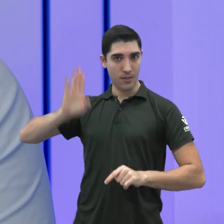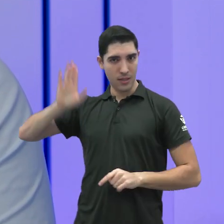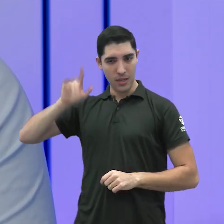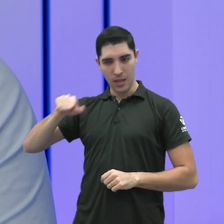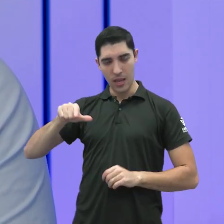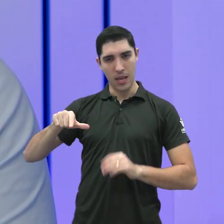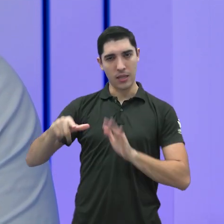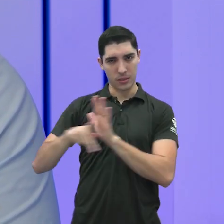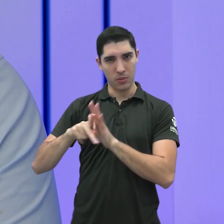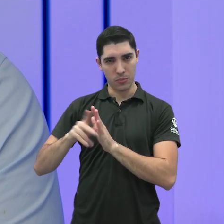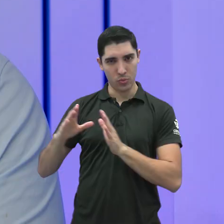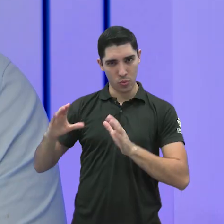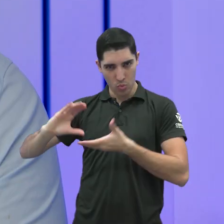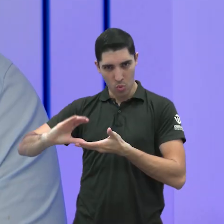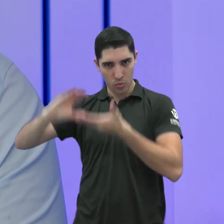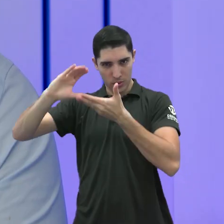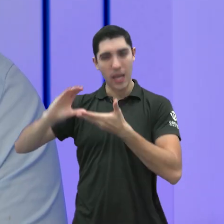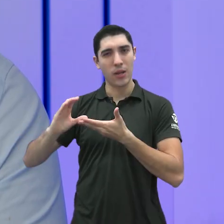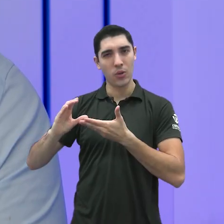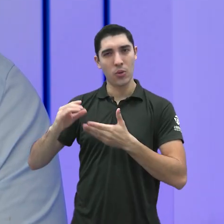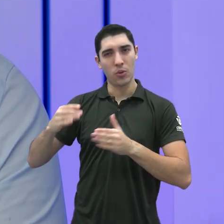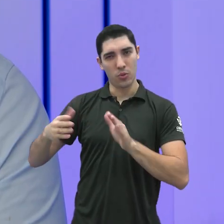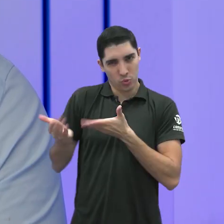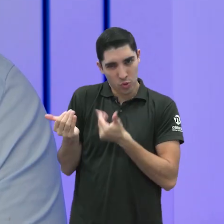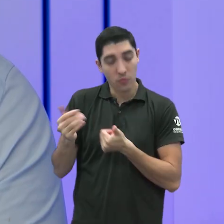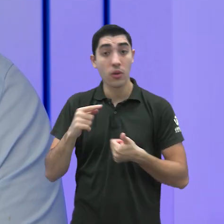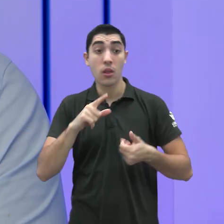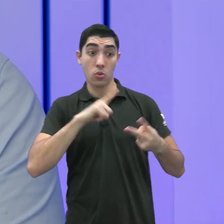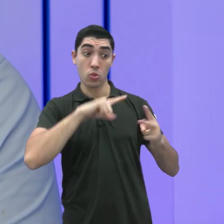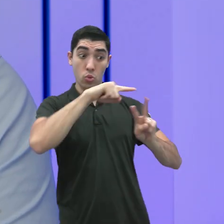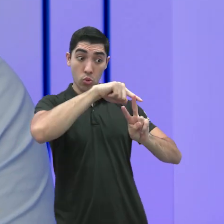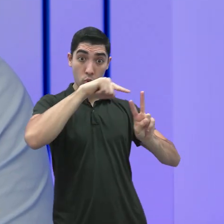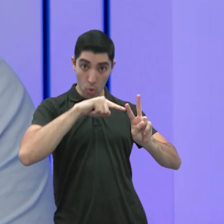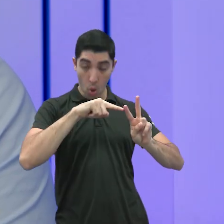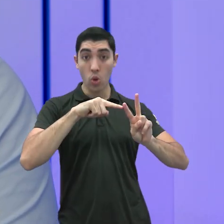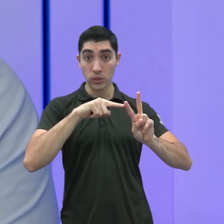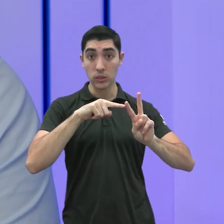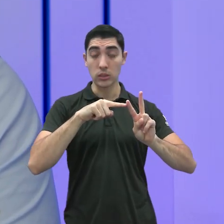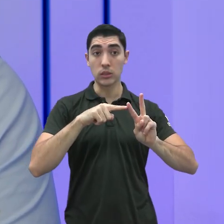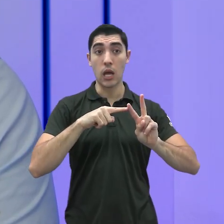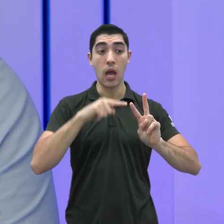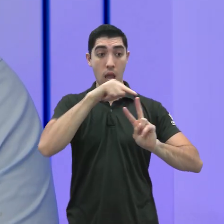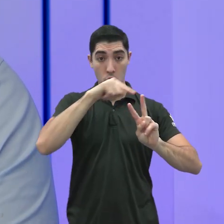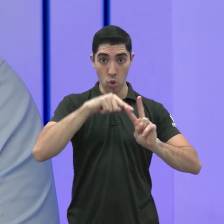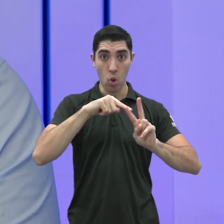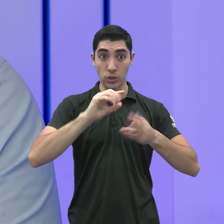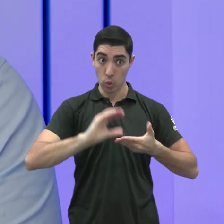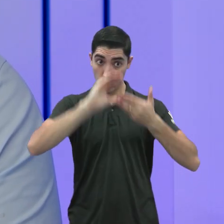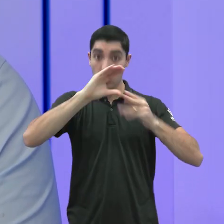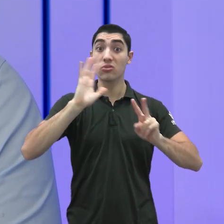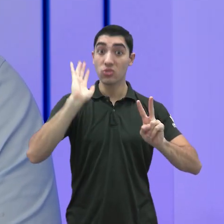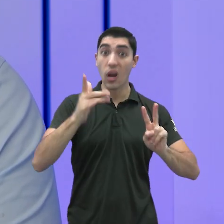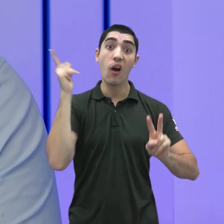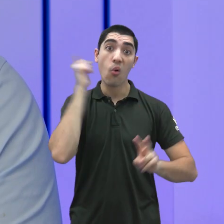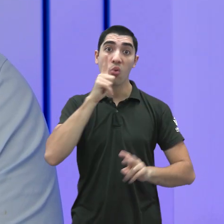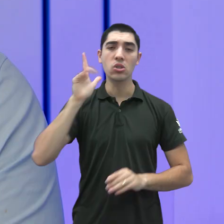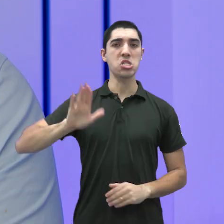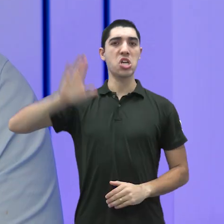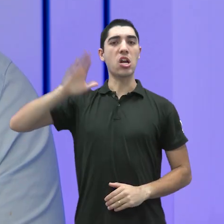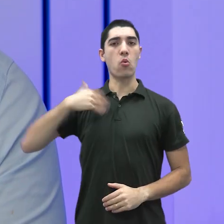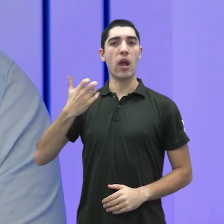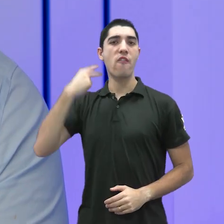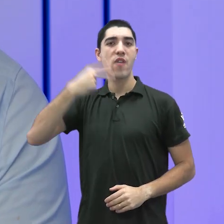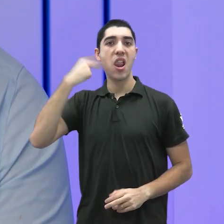licenciaram do Conselho para ser candidatos a vereador do nosso município. A gente vê que o Conselho ele é uma porta